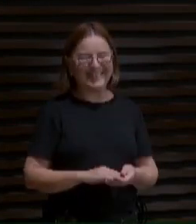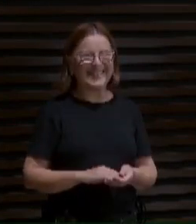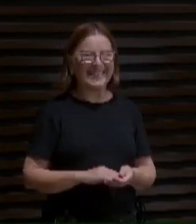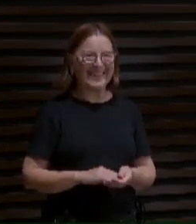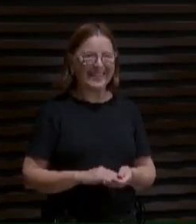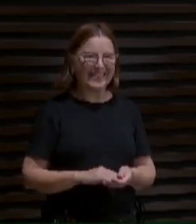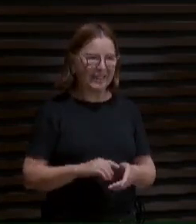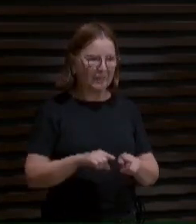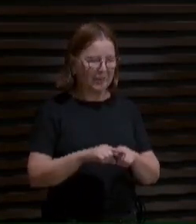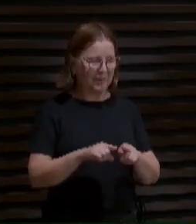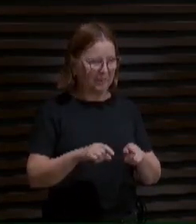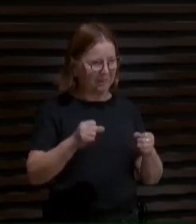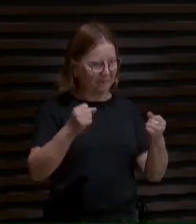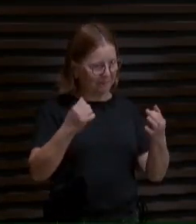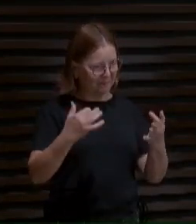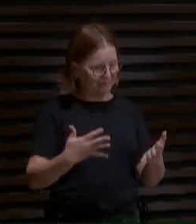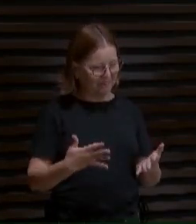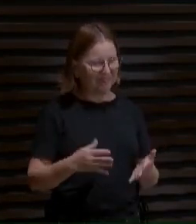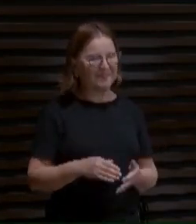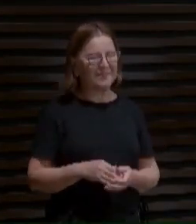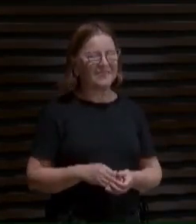Mas é o seguinte,